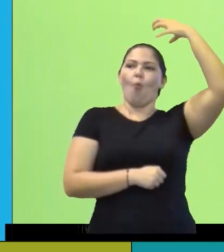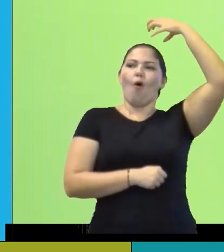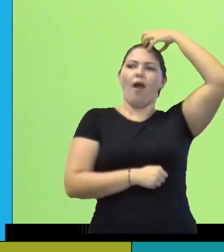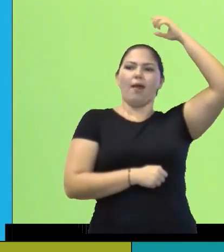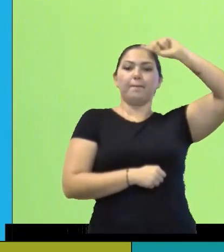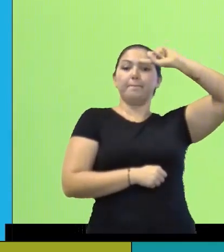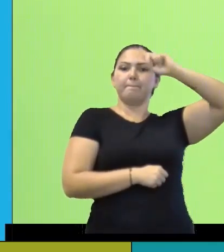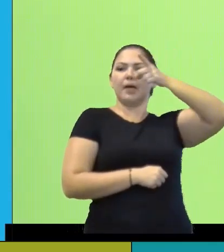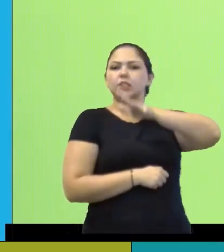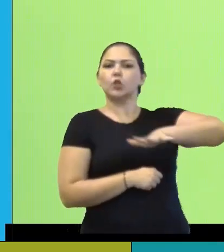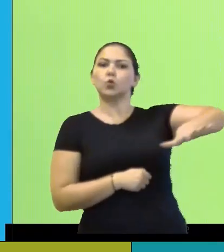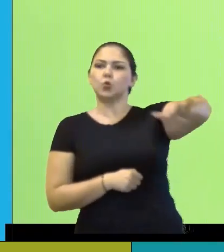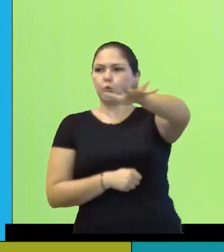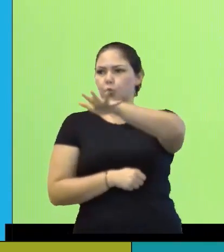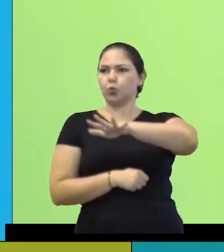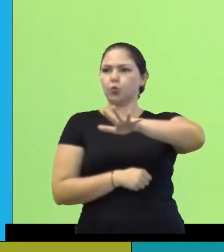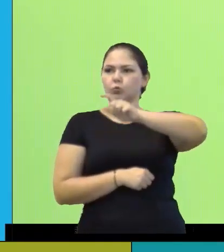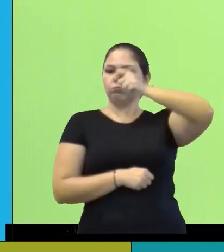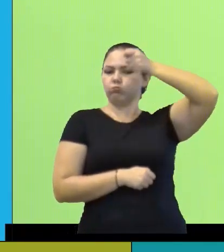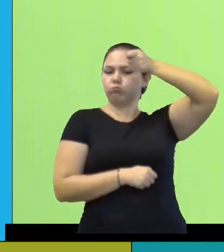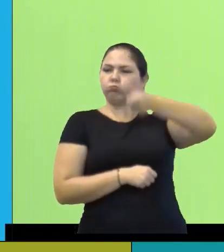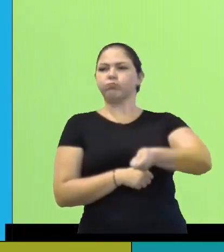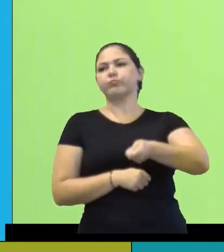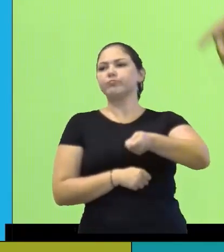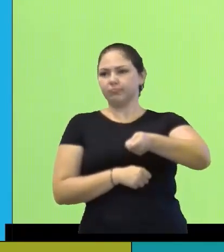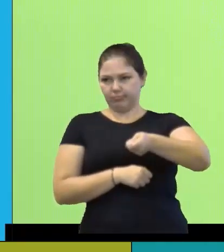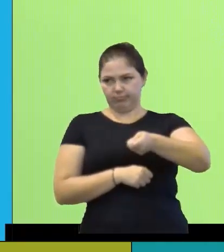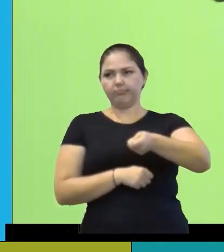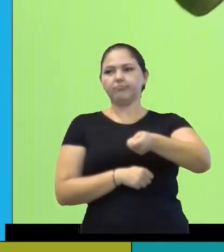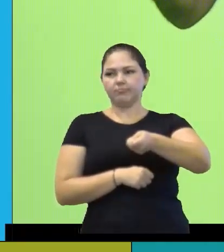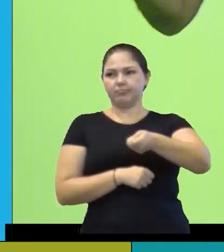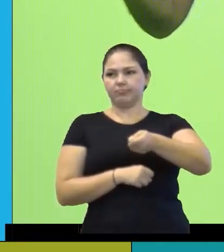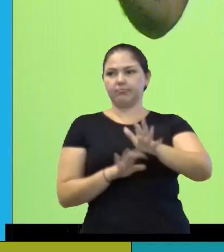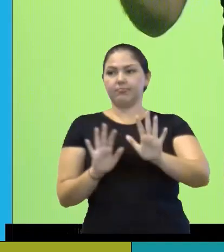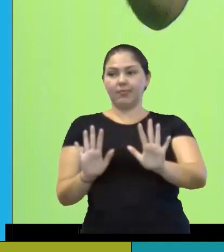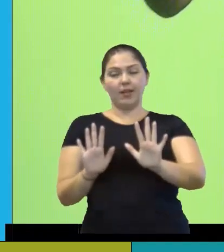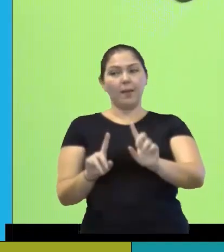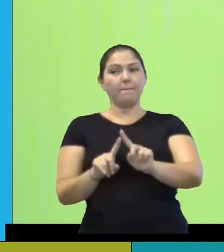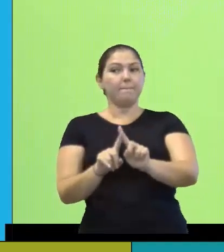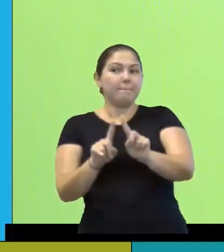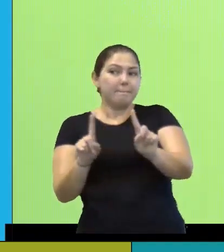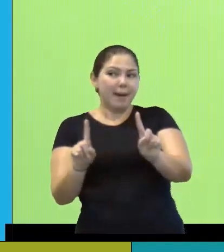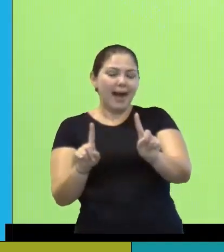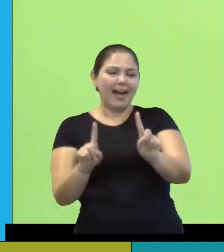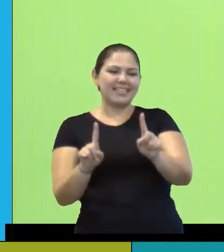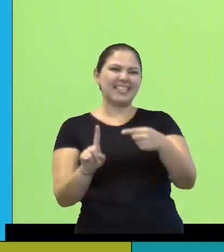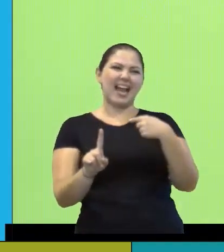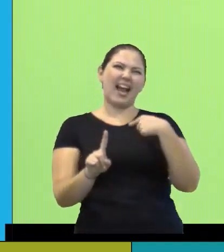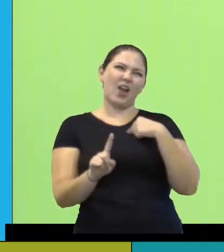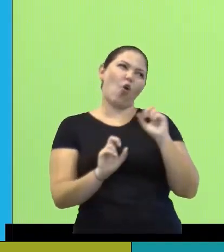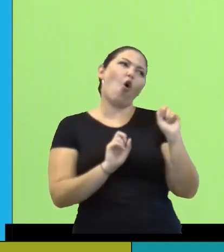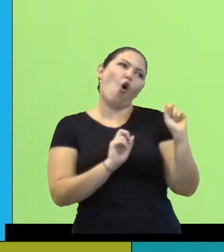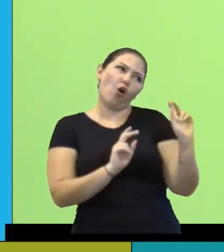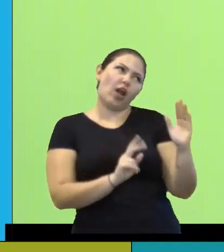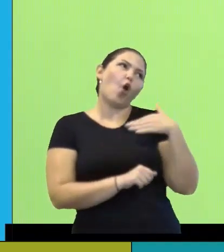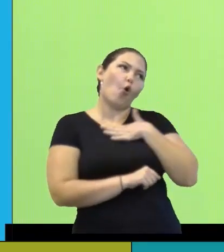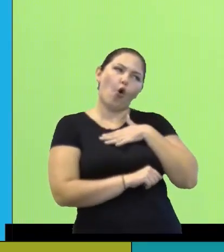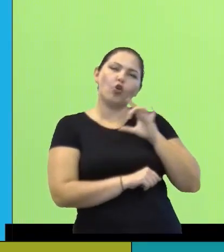absolutismo defendia. Por que não significa dizer? Porque existe uma diferença entre o que é uma